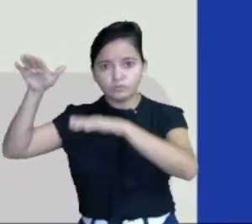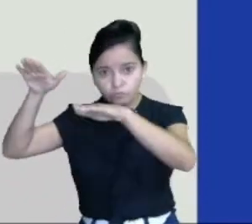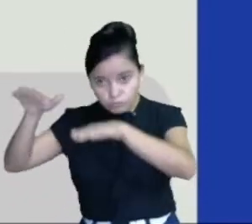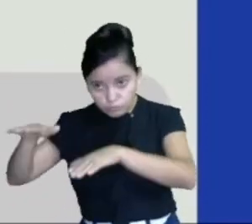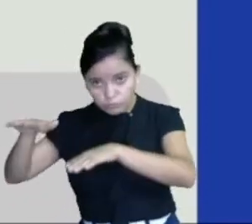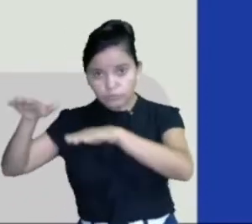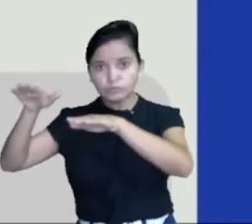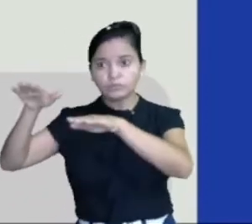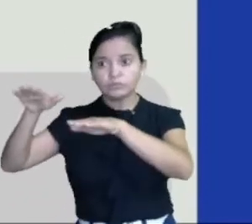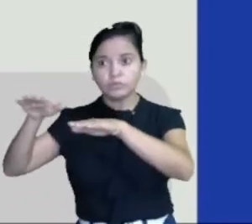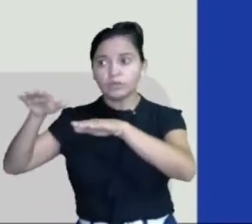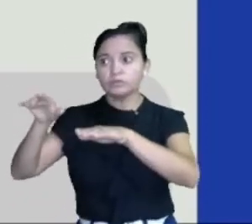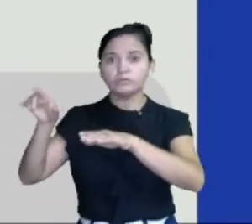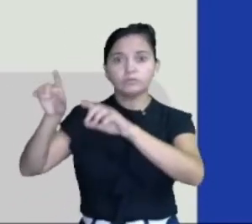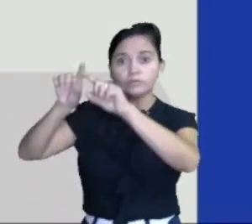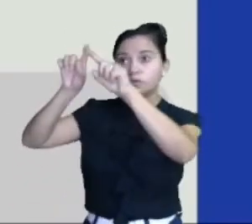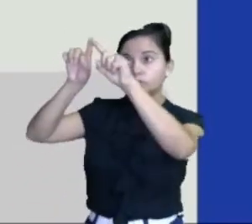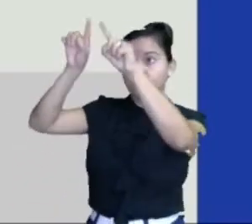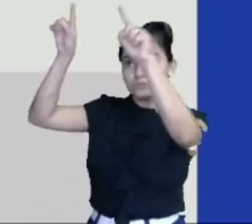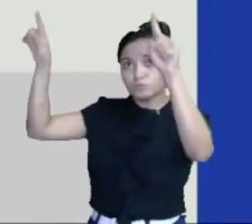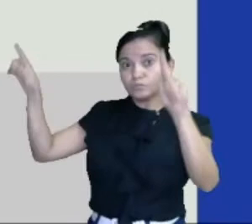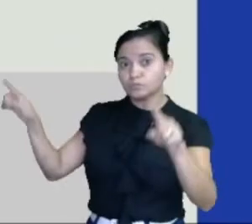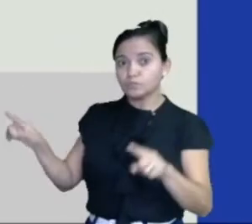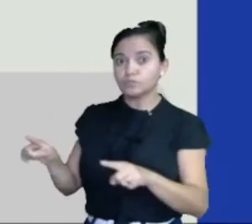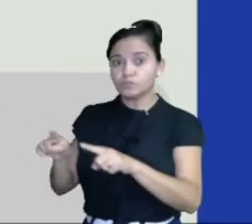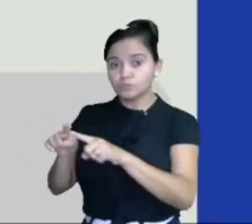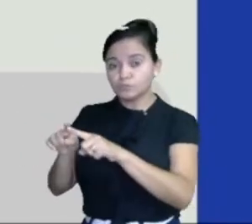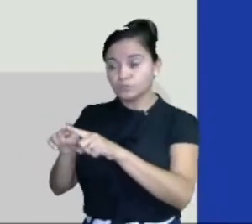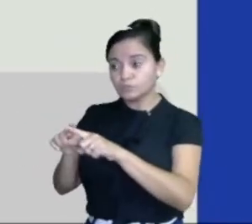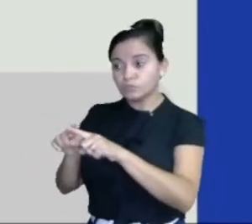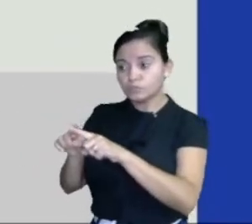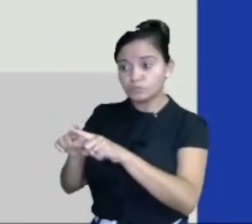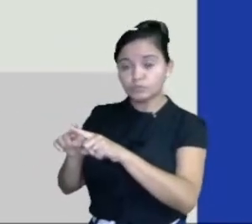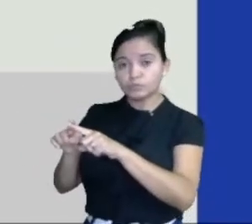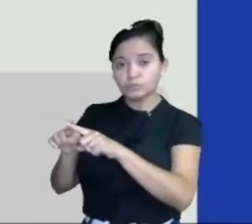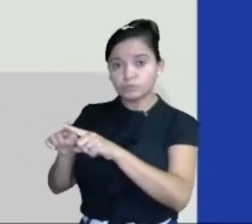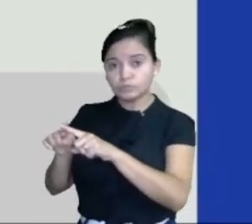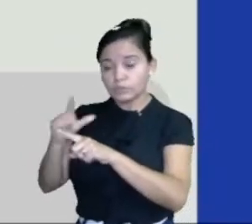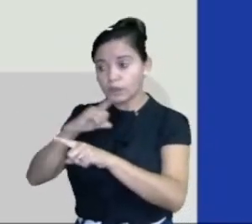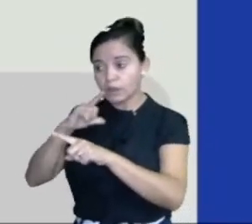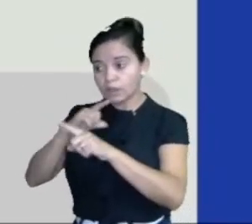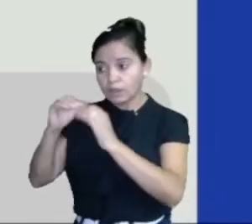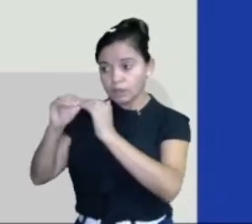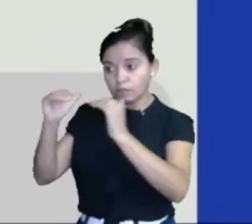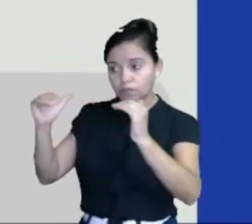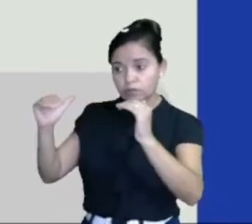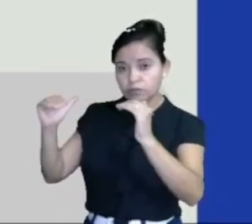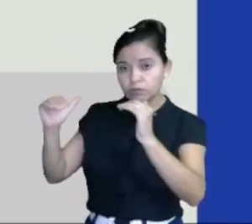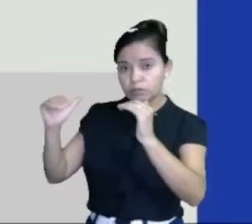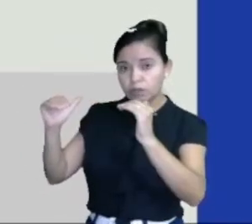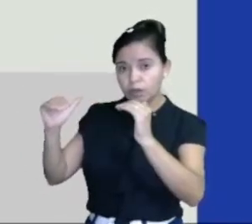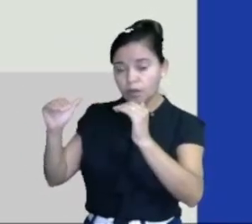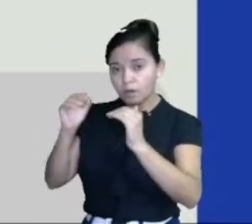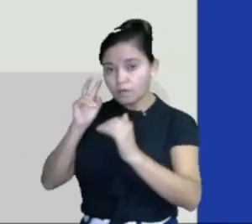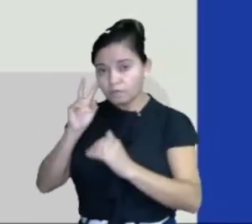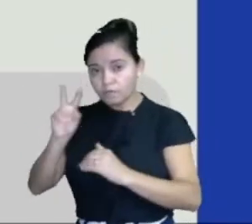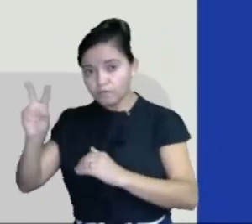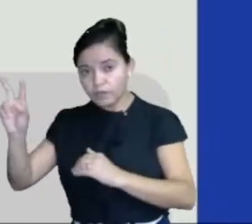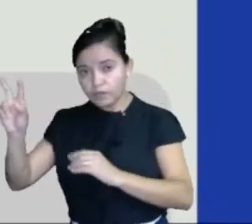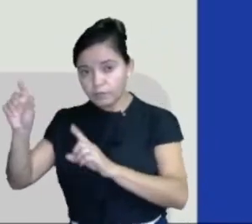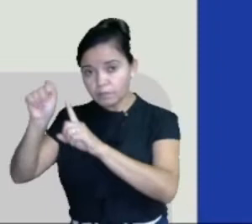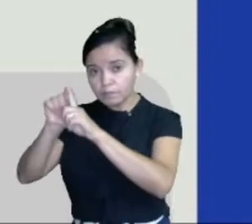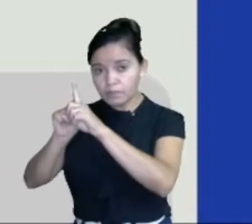desse círculo, dessa esfera, tem a divisão como nós estamos habituados a ver